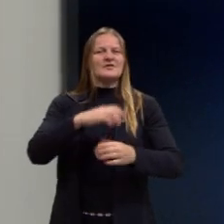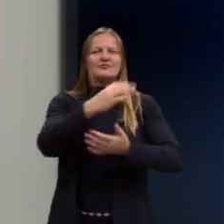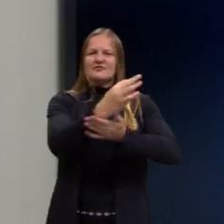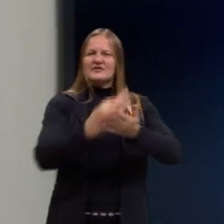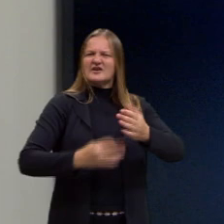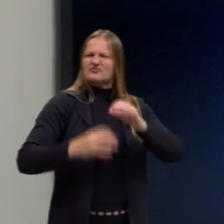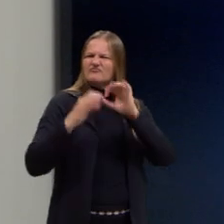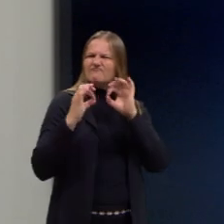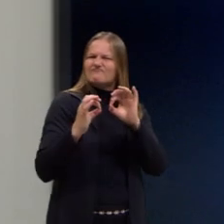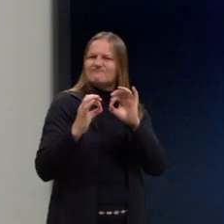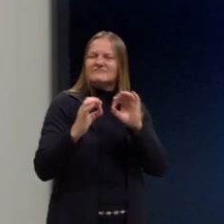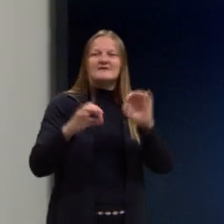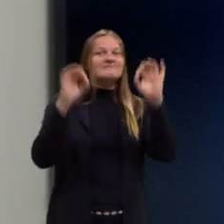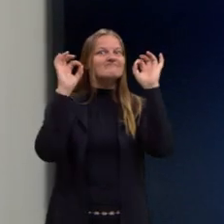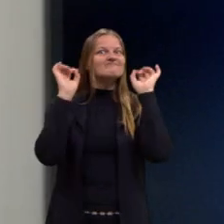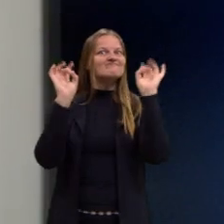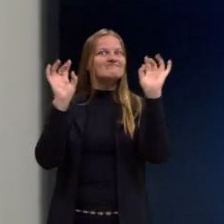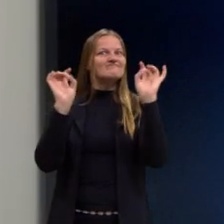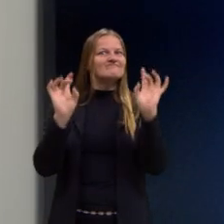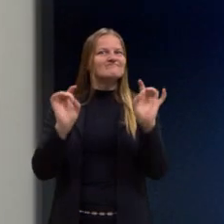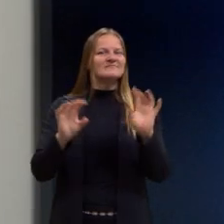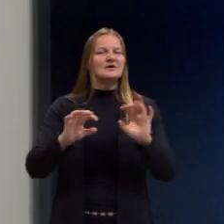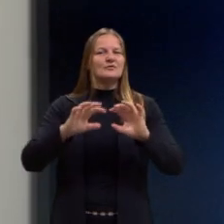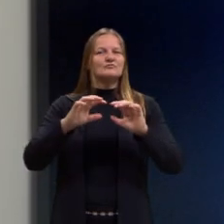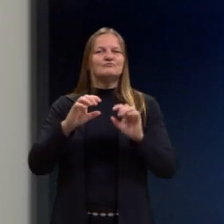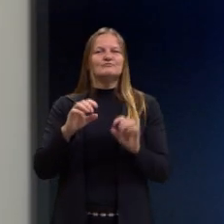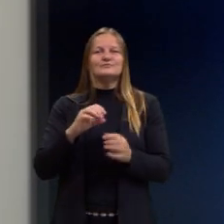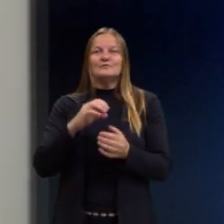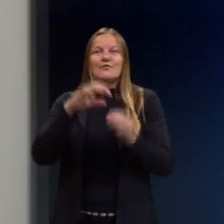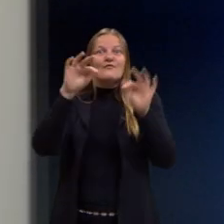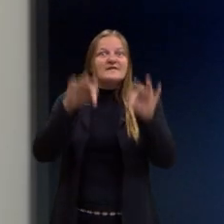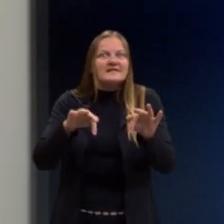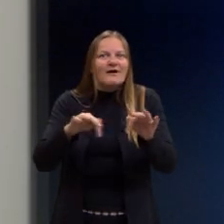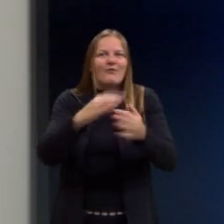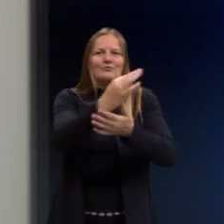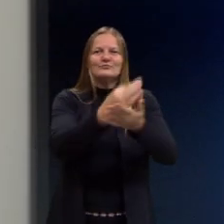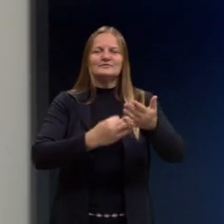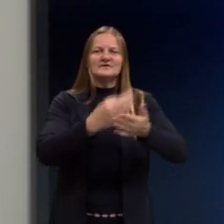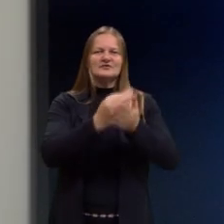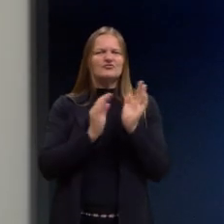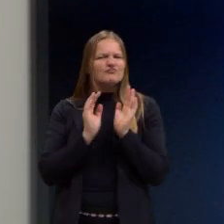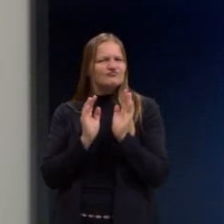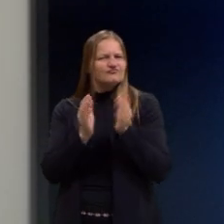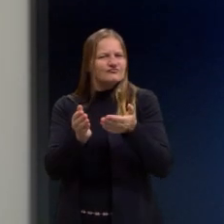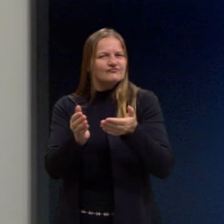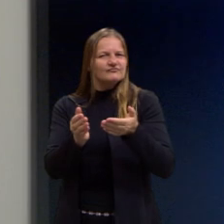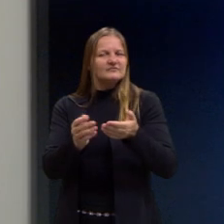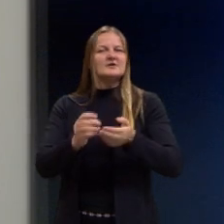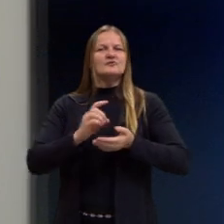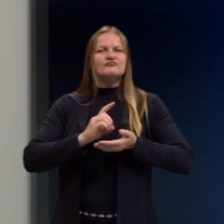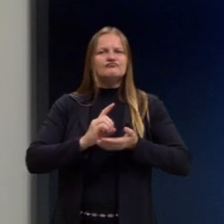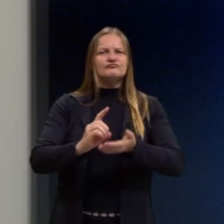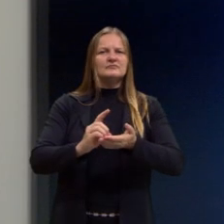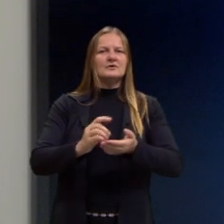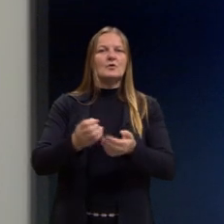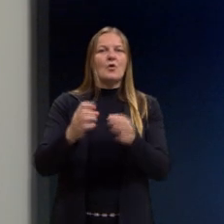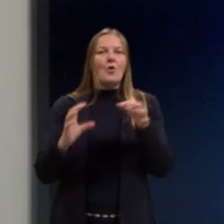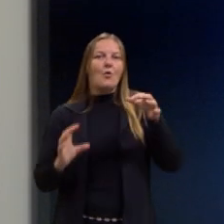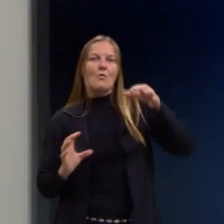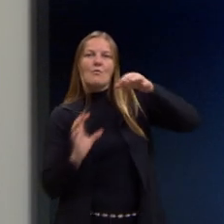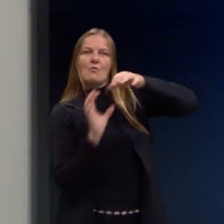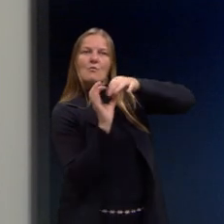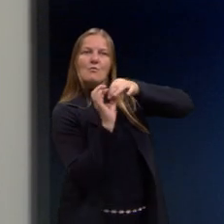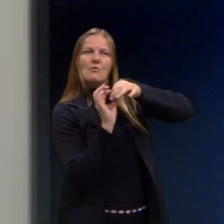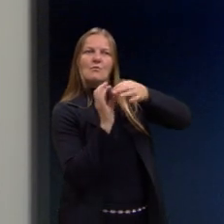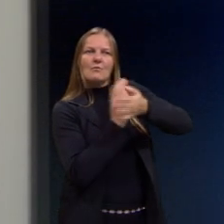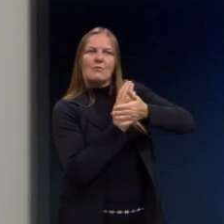fazer com que e o final desse texto seja muito direcionado em relação ao início desse texto